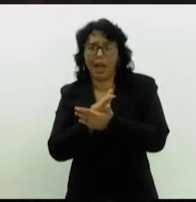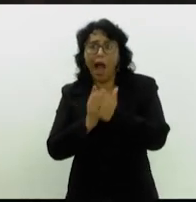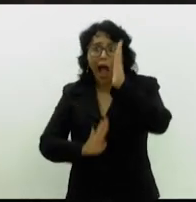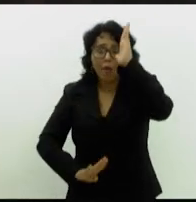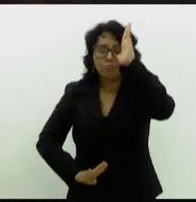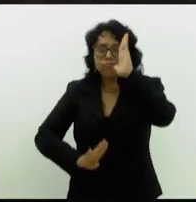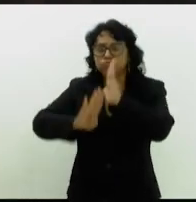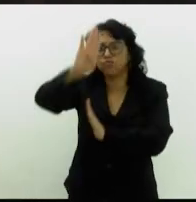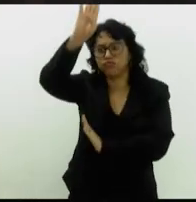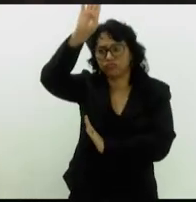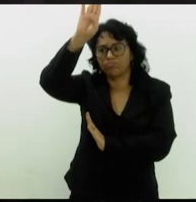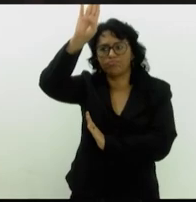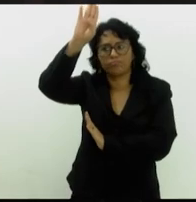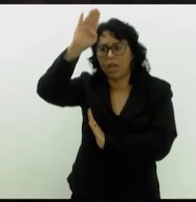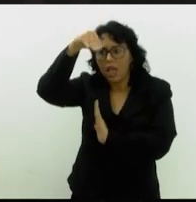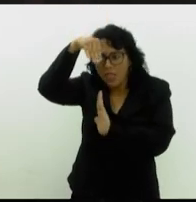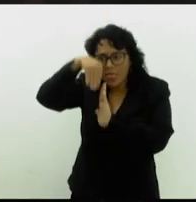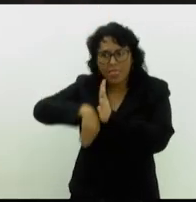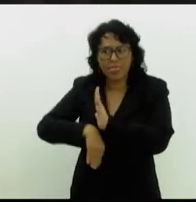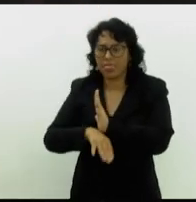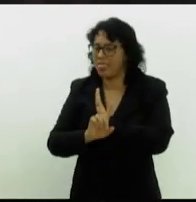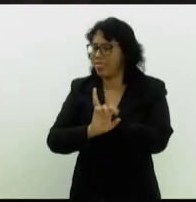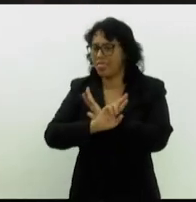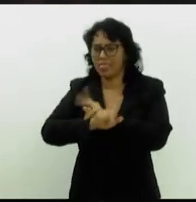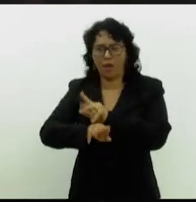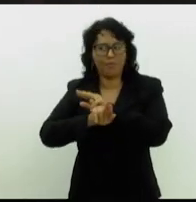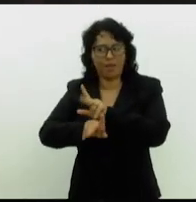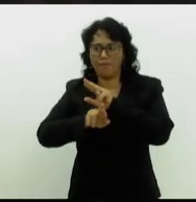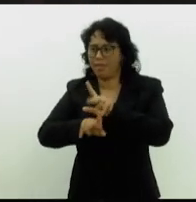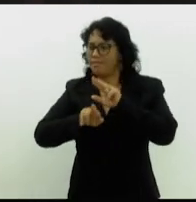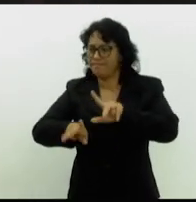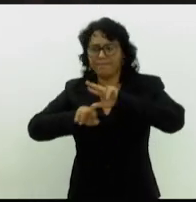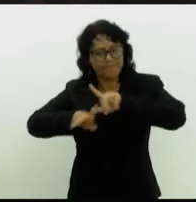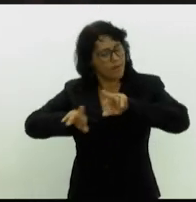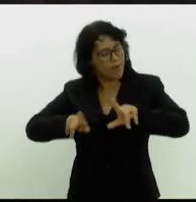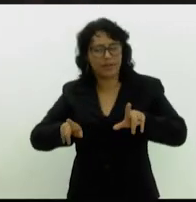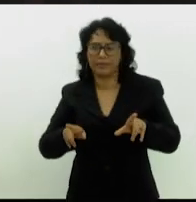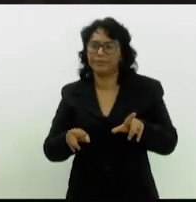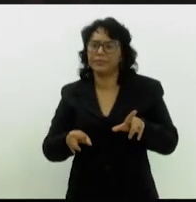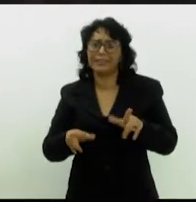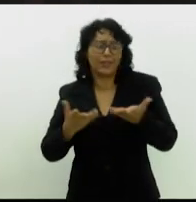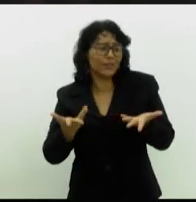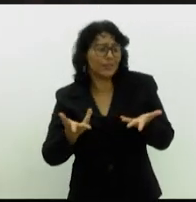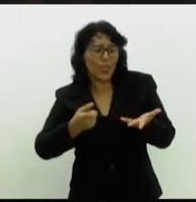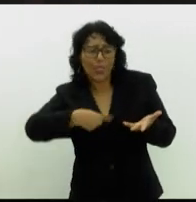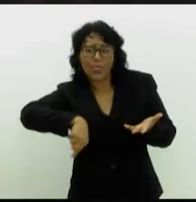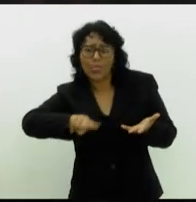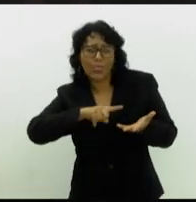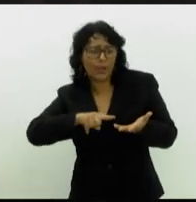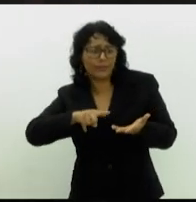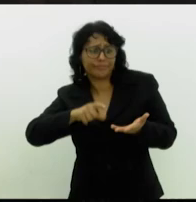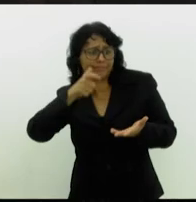disso diante disso a outra